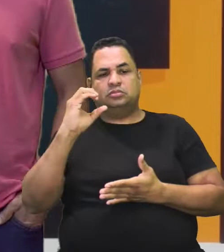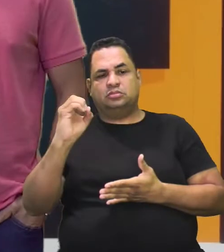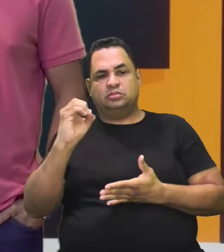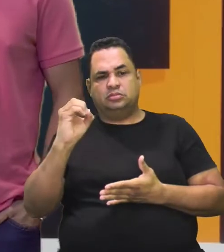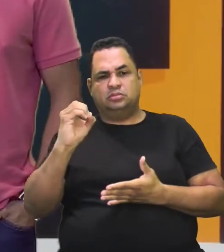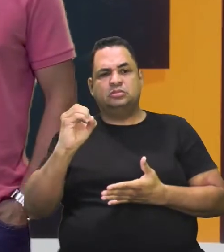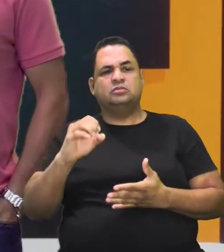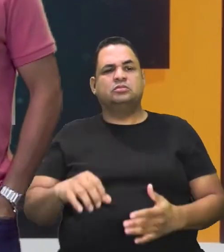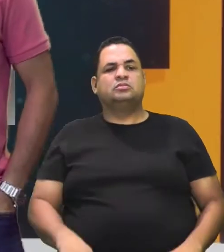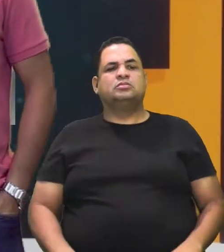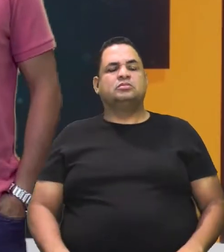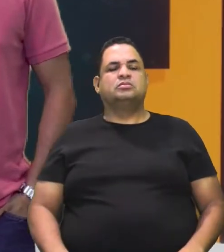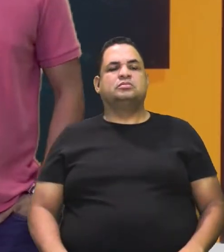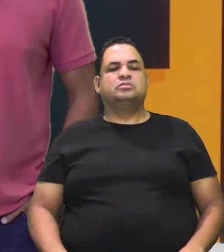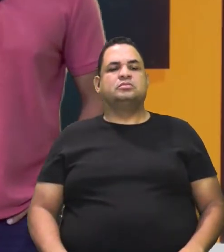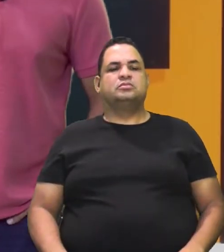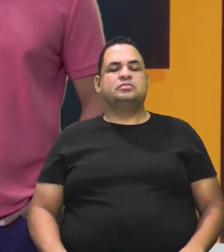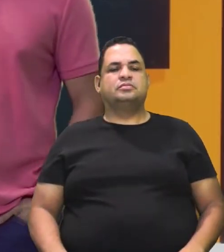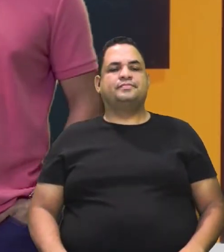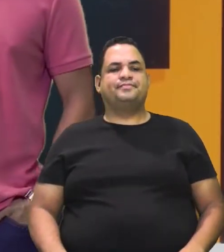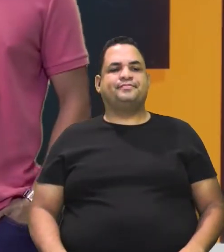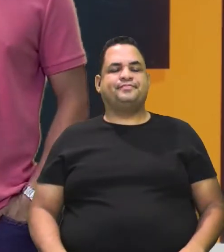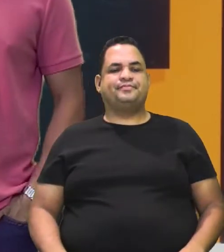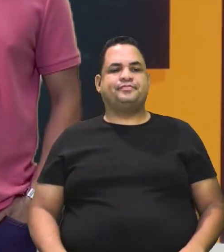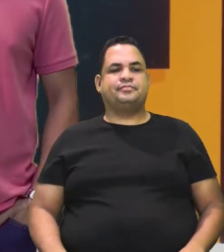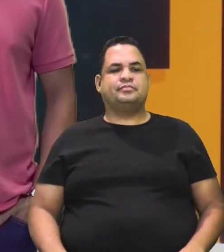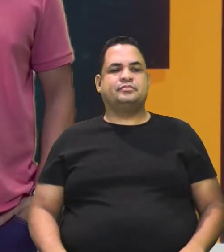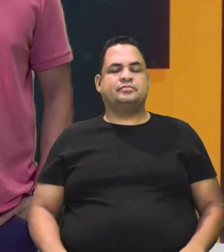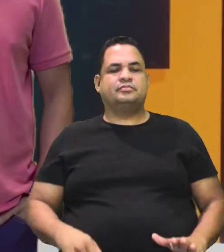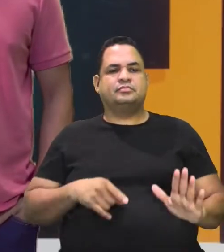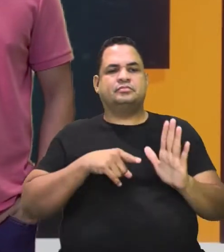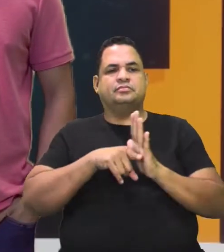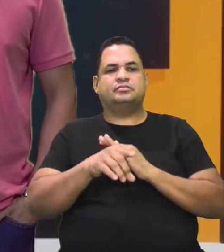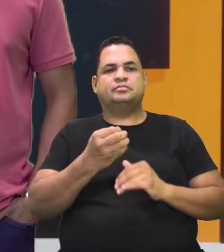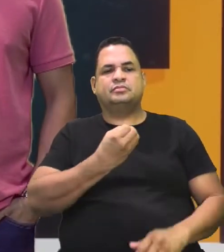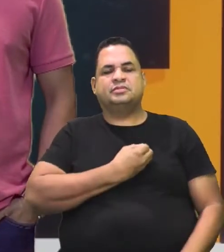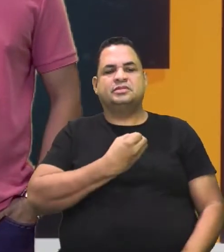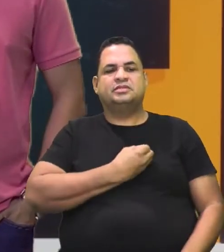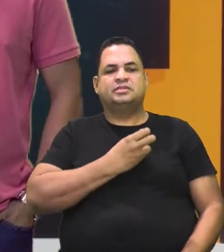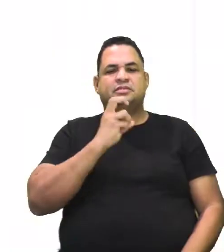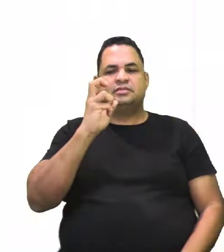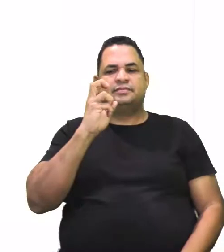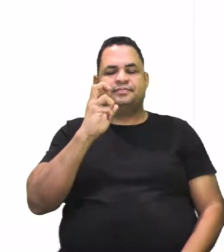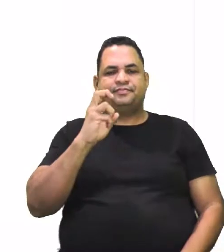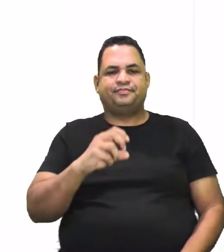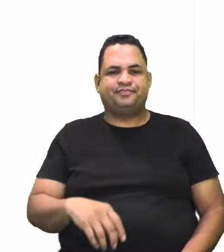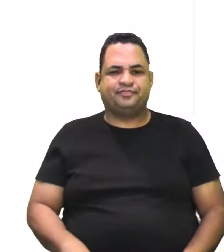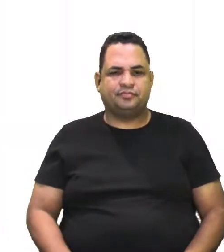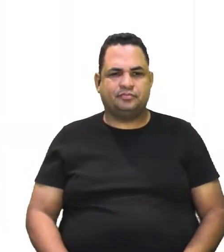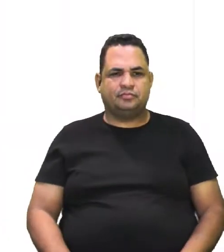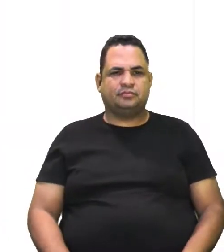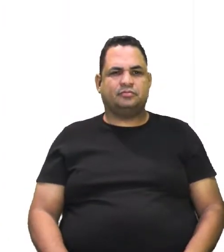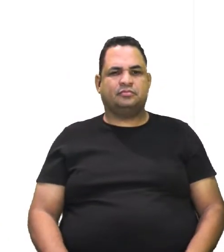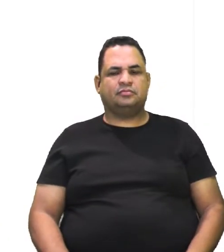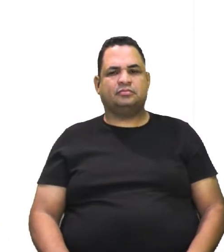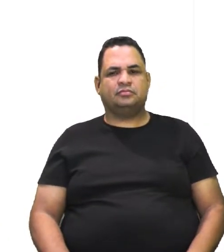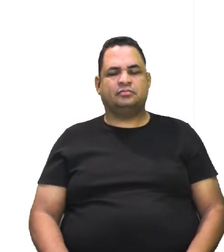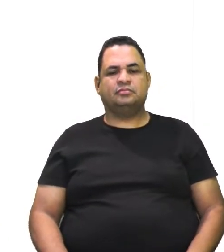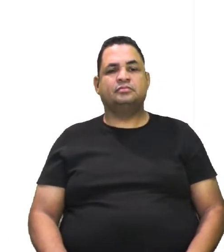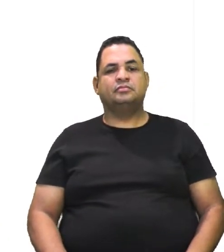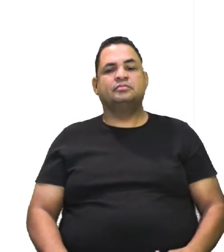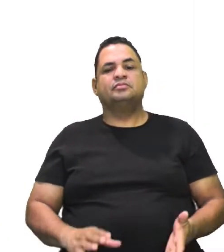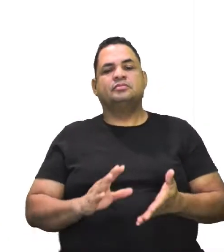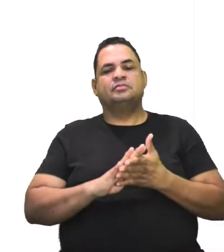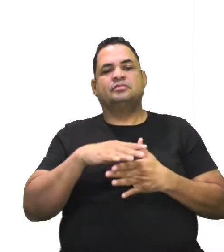para X e 0 para Y. Beleza. Certo? Então vamos de pergunta número 5? Olha lá. Na pergunta número 5,